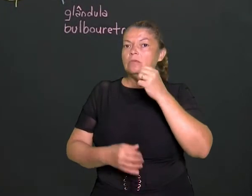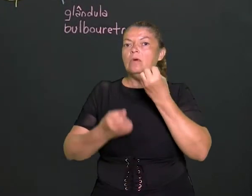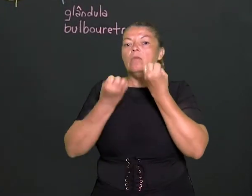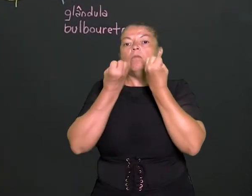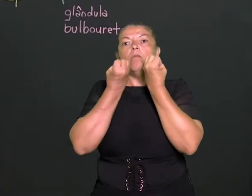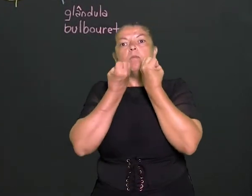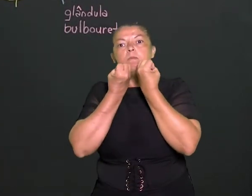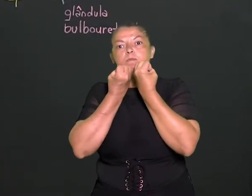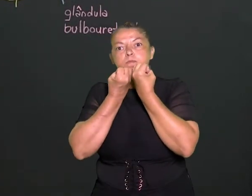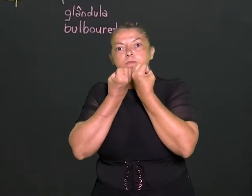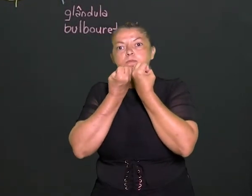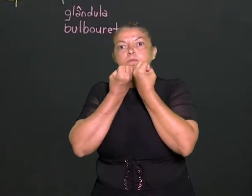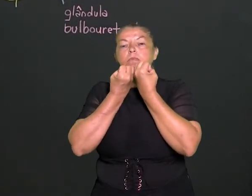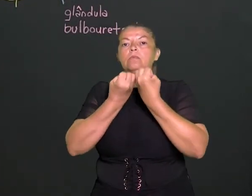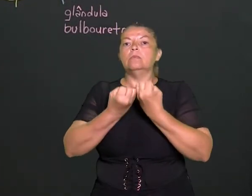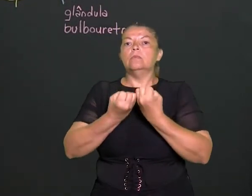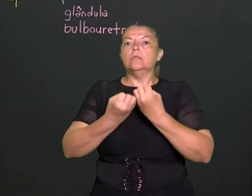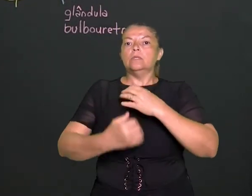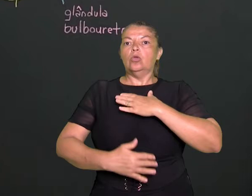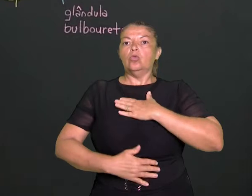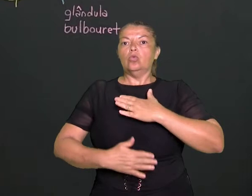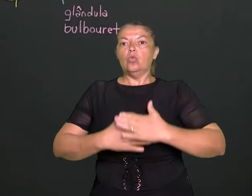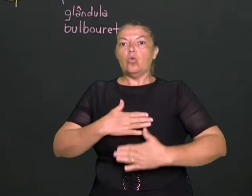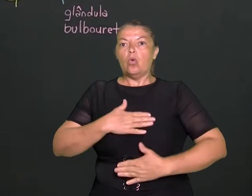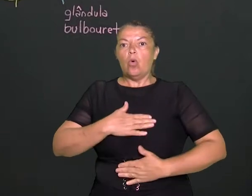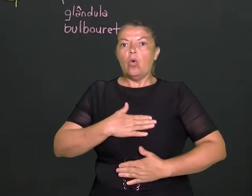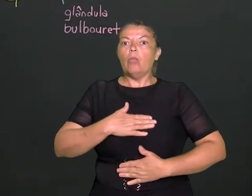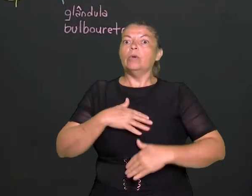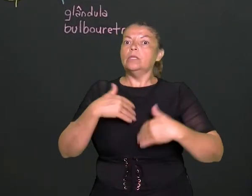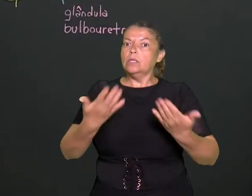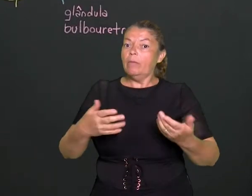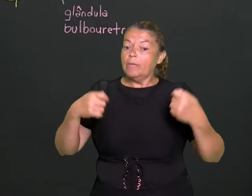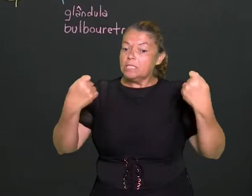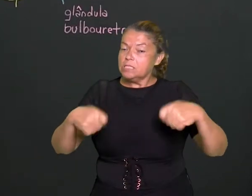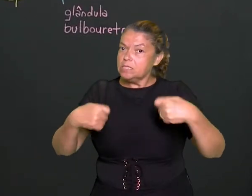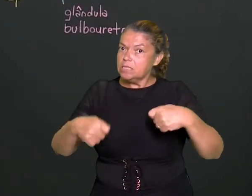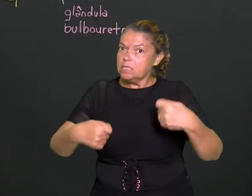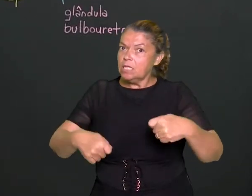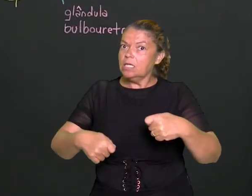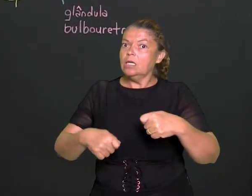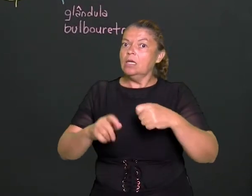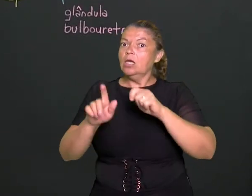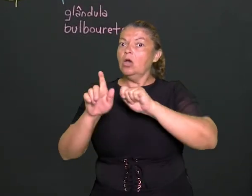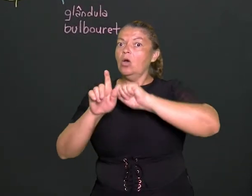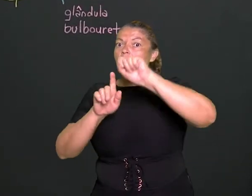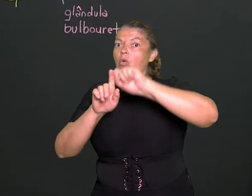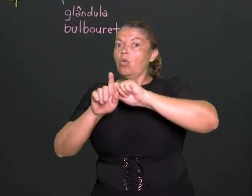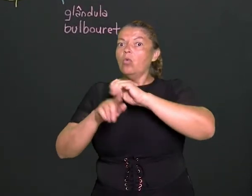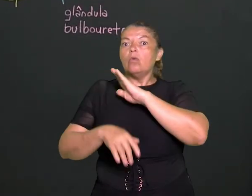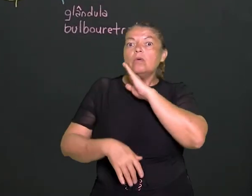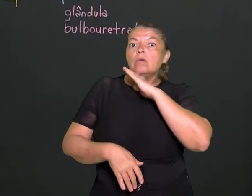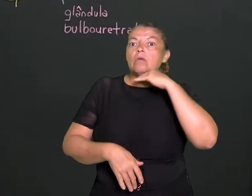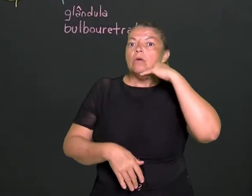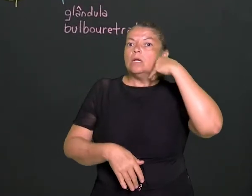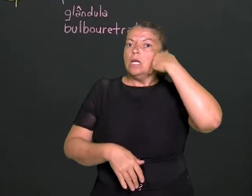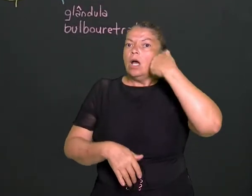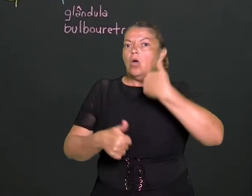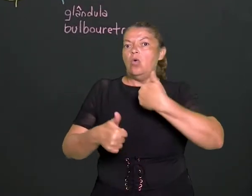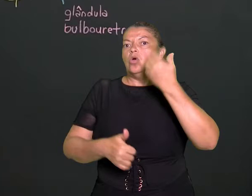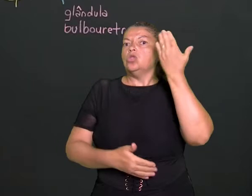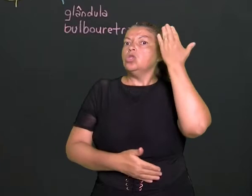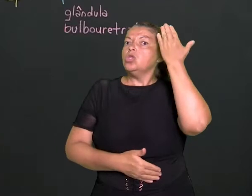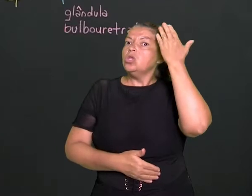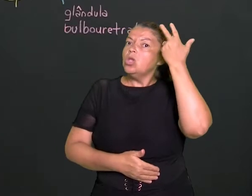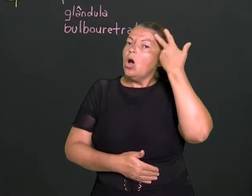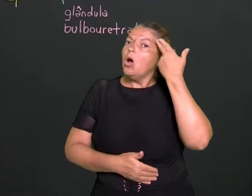estarem na parte externa do corpo, se deve justamente à demanda de ter uma temperatura mais baixa. E assim é. O corpo desse